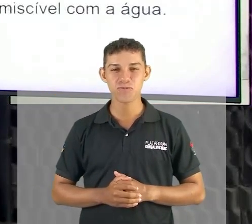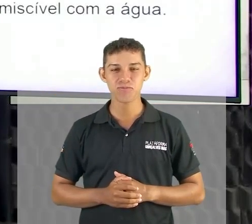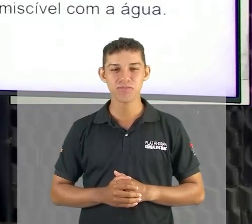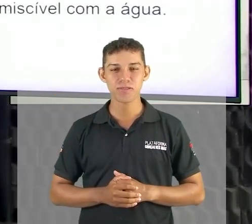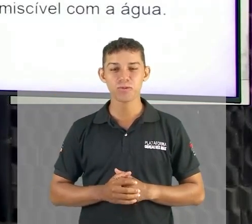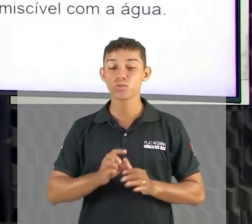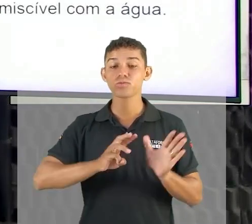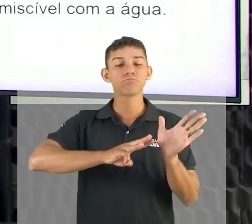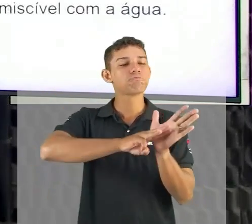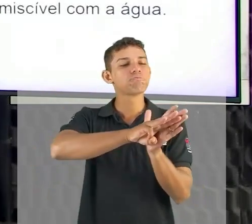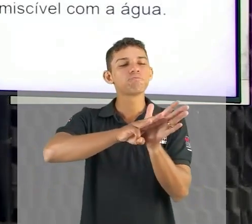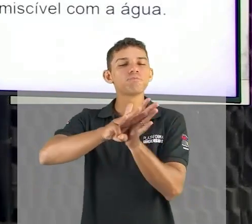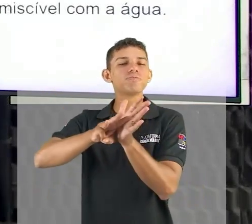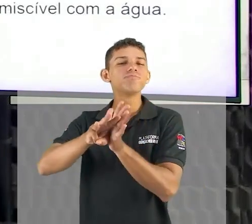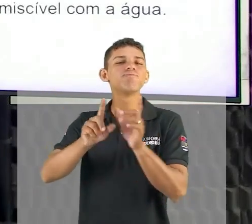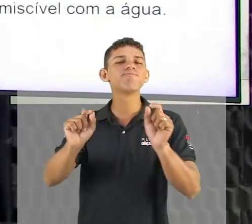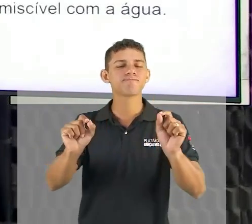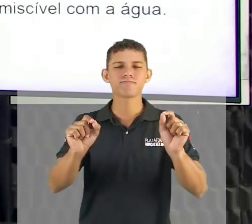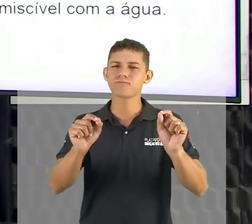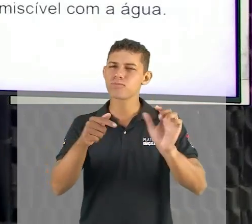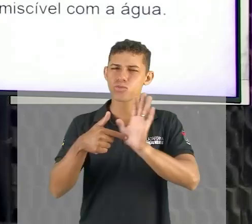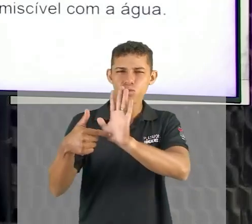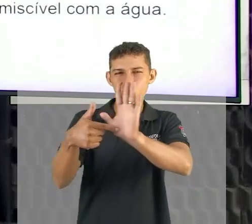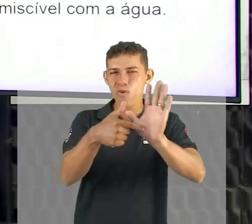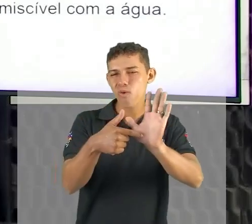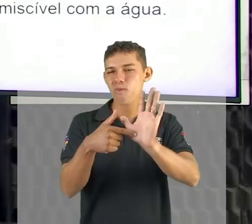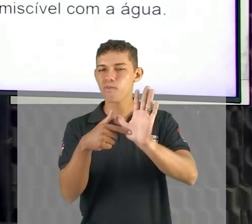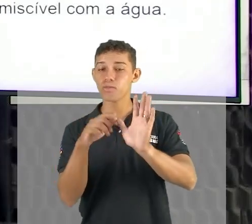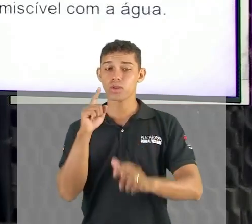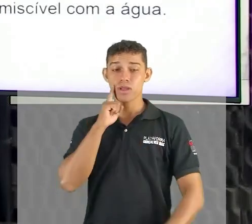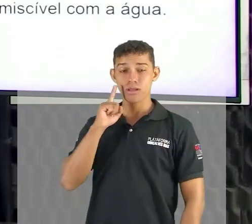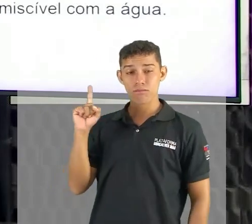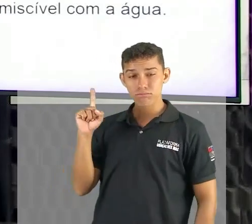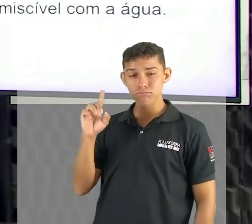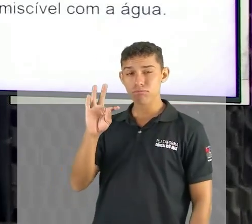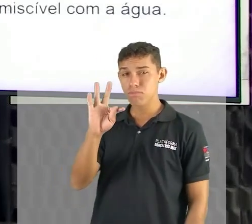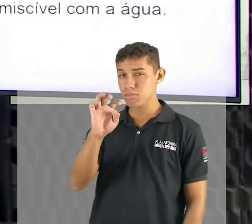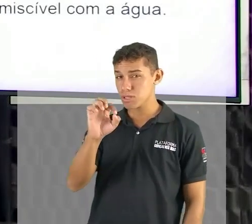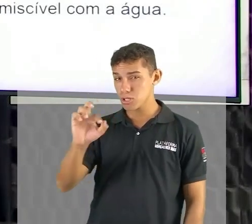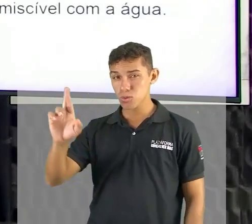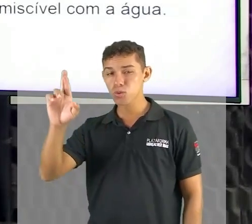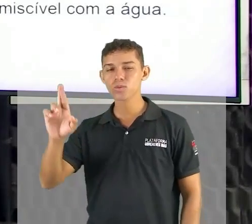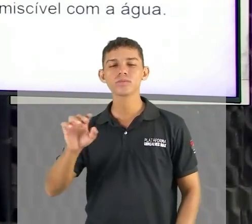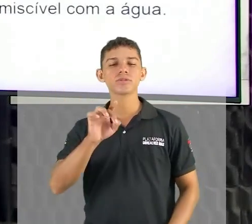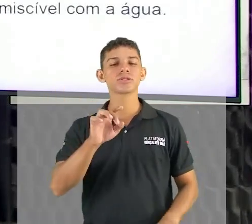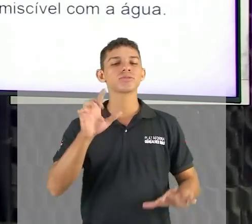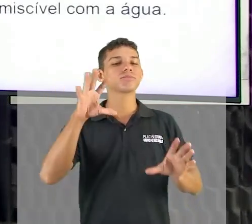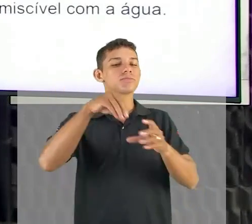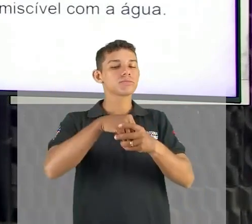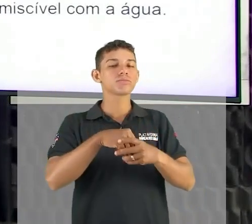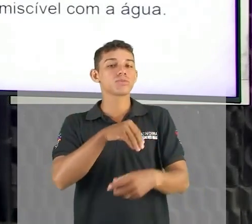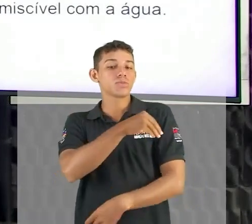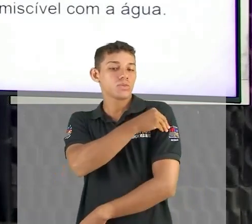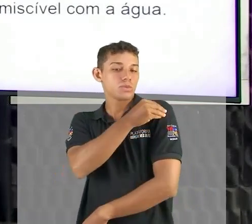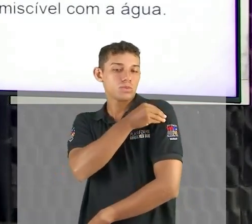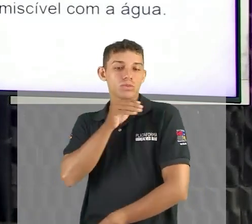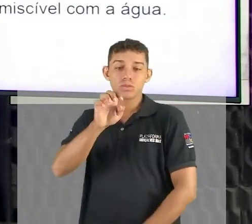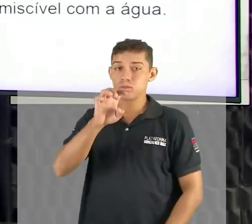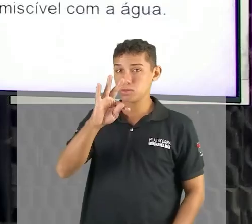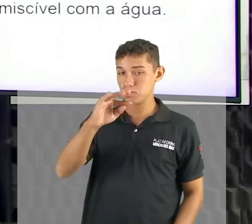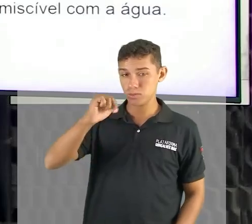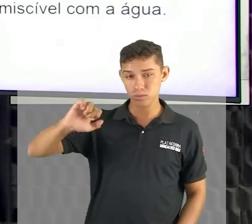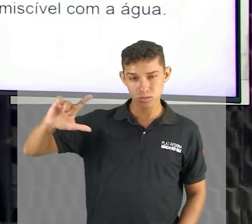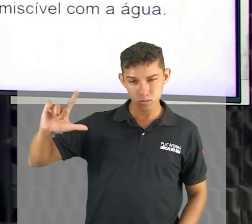Um método para a determinação do teor de etanol na gasolina consiste em misturar volumes conhecidos de água e de